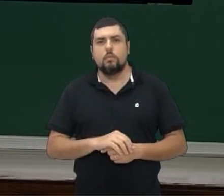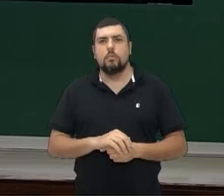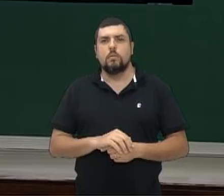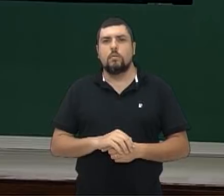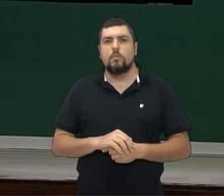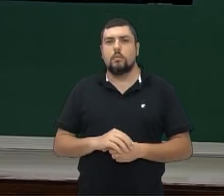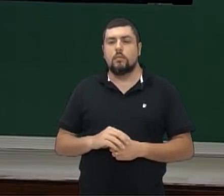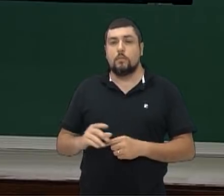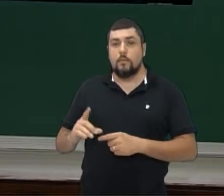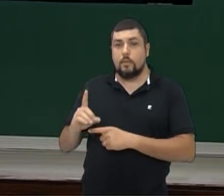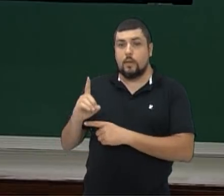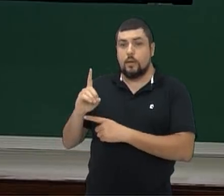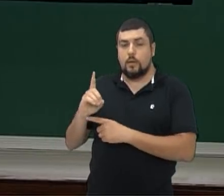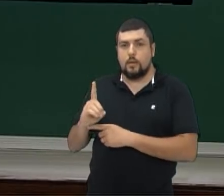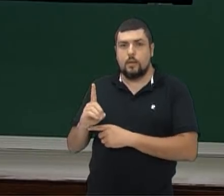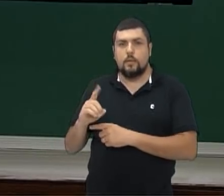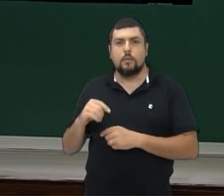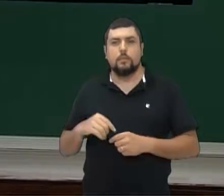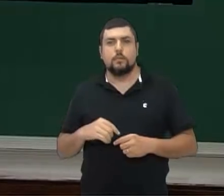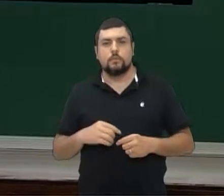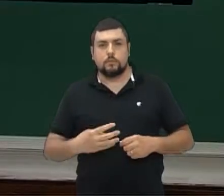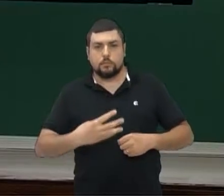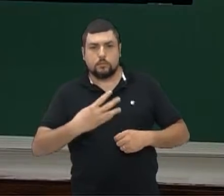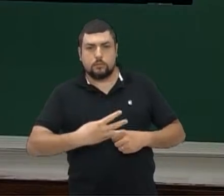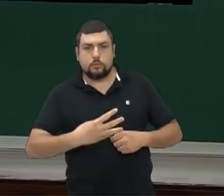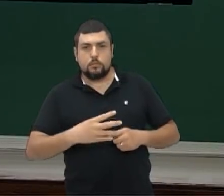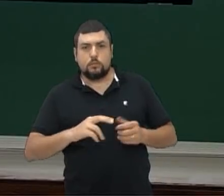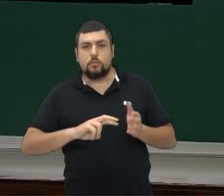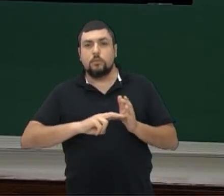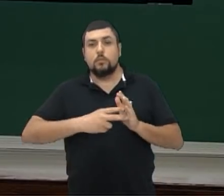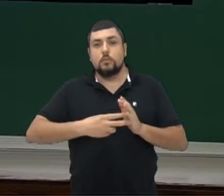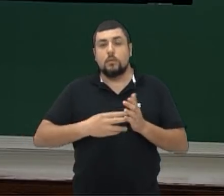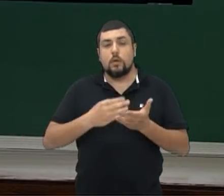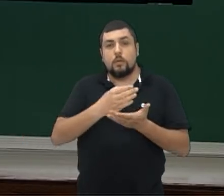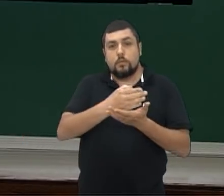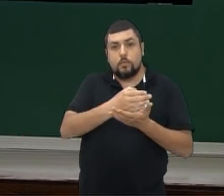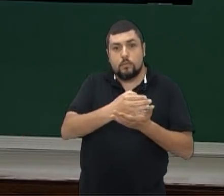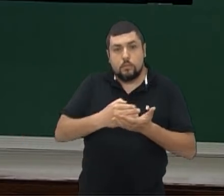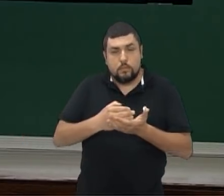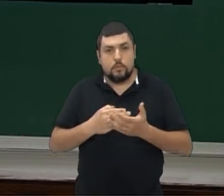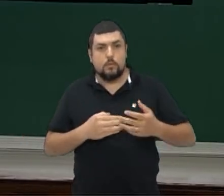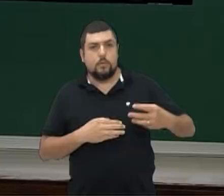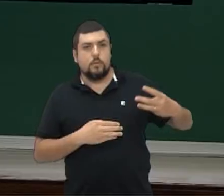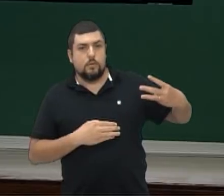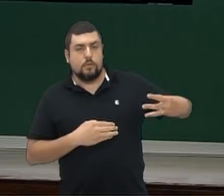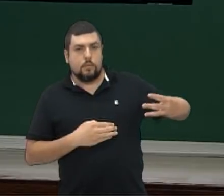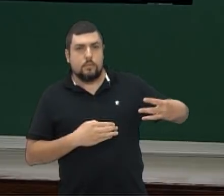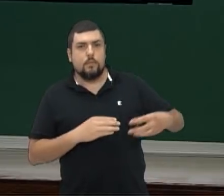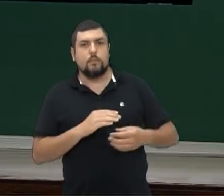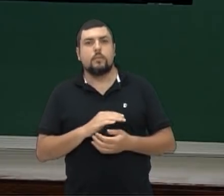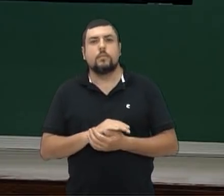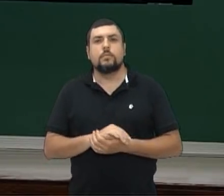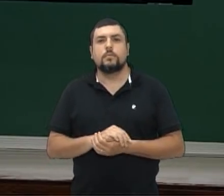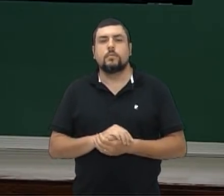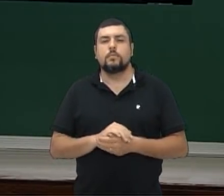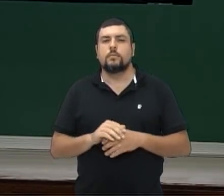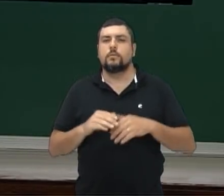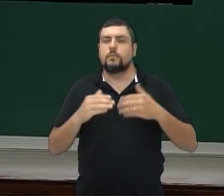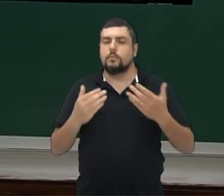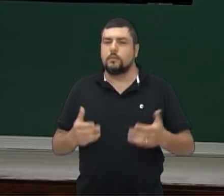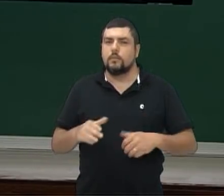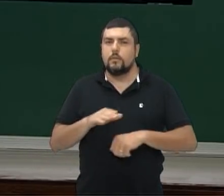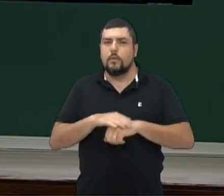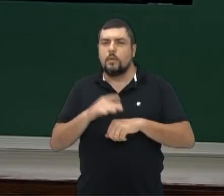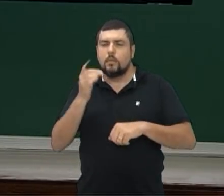o perímetro da figura 4 é a metade do perímetro da figura 3. Então, para ficar mais fácil,